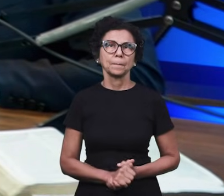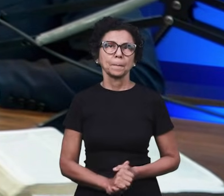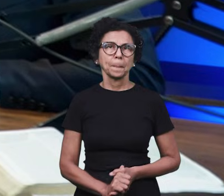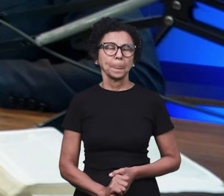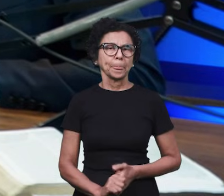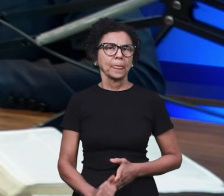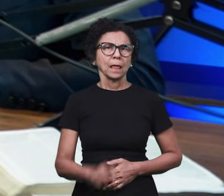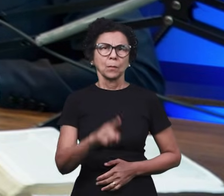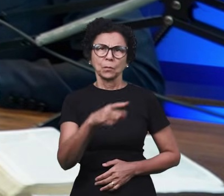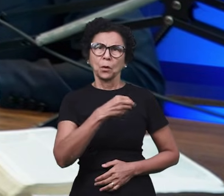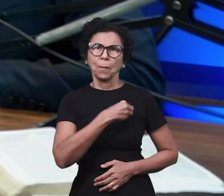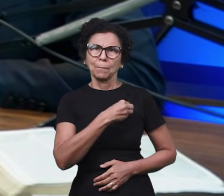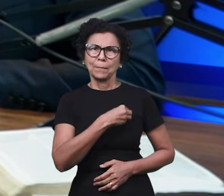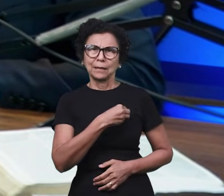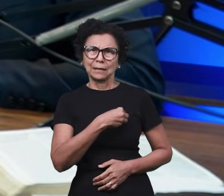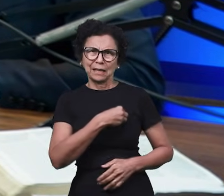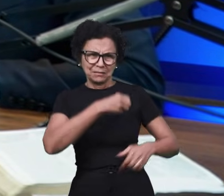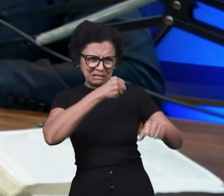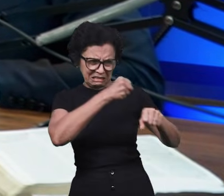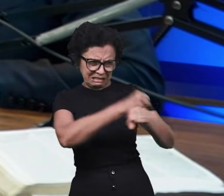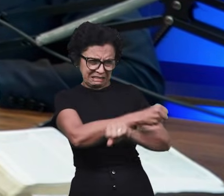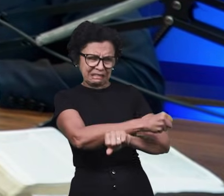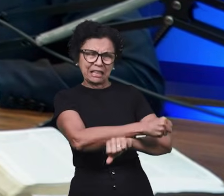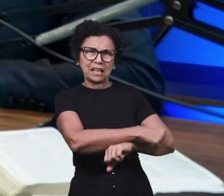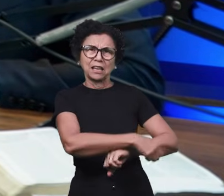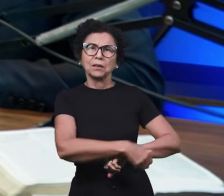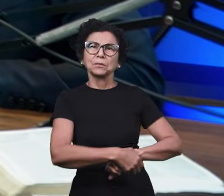domina, escraviza. Nesse aspecto de